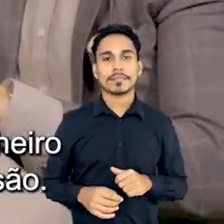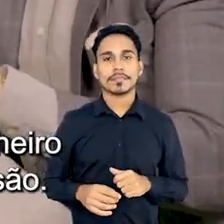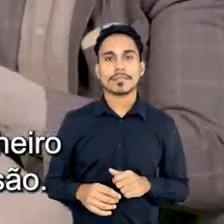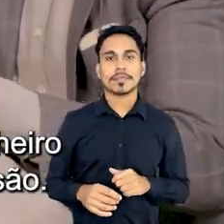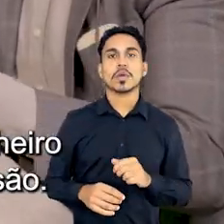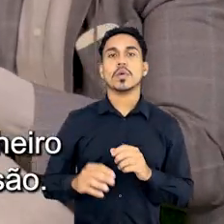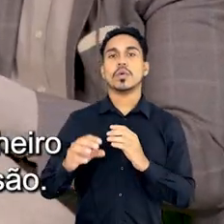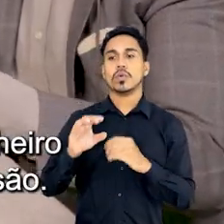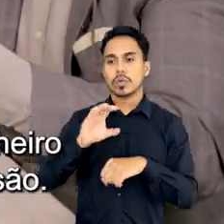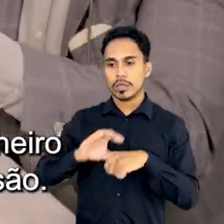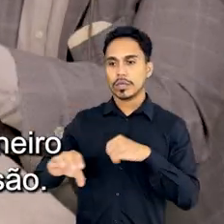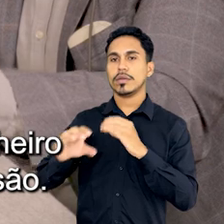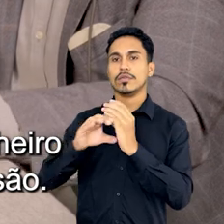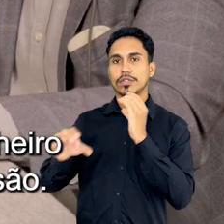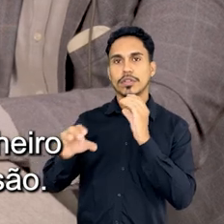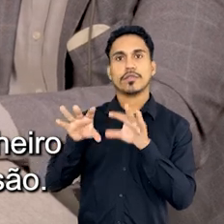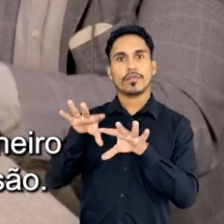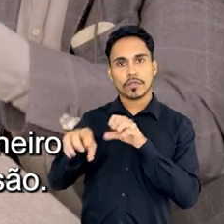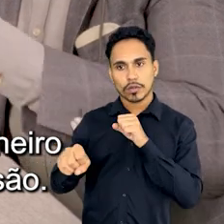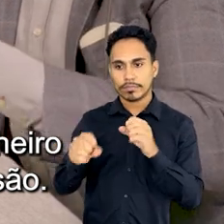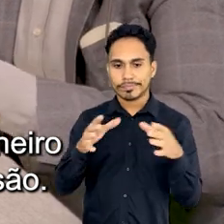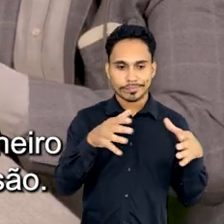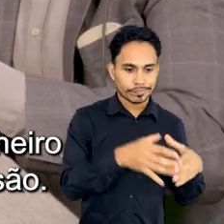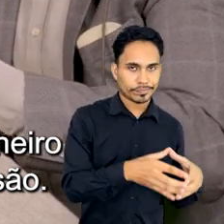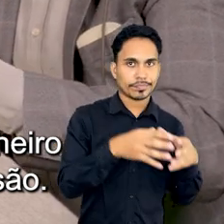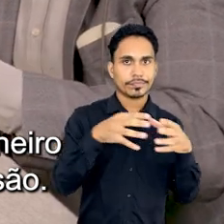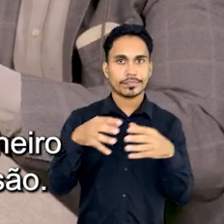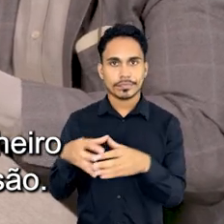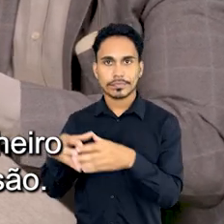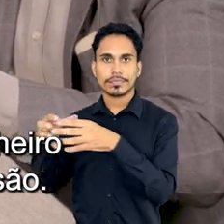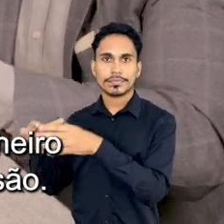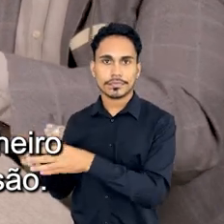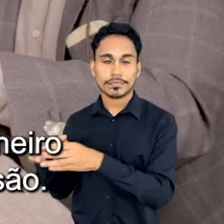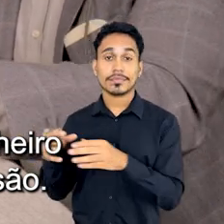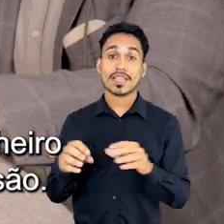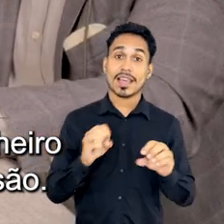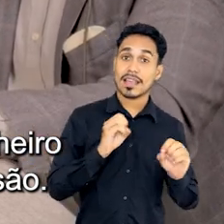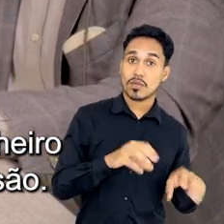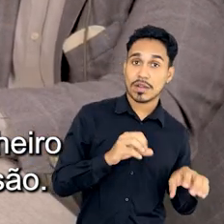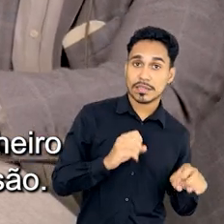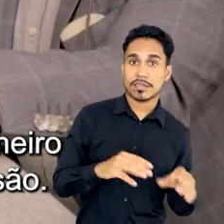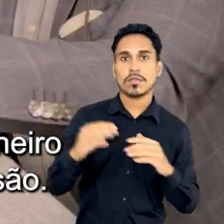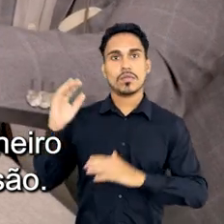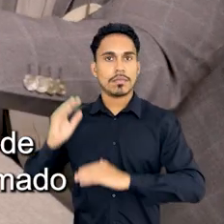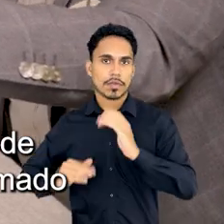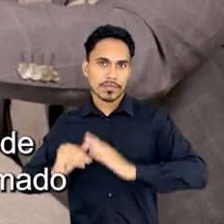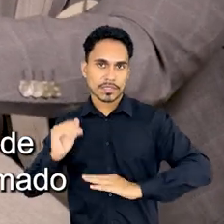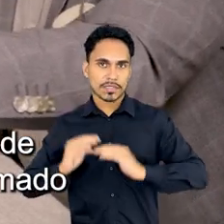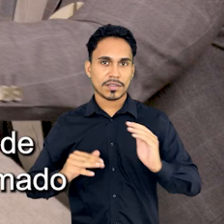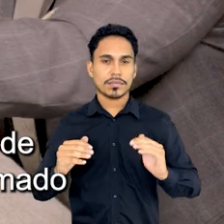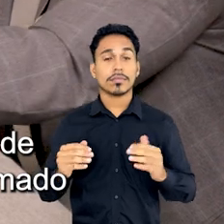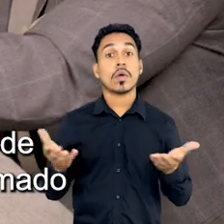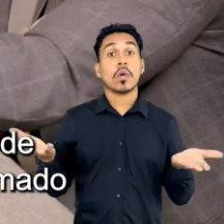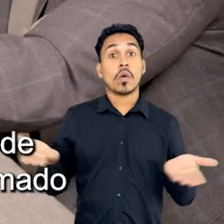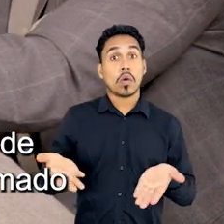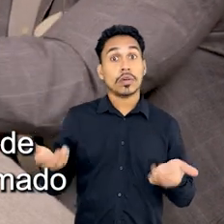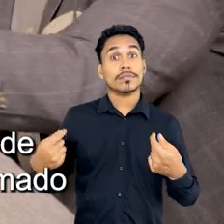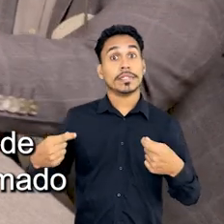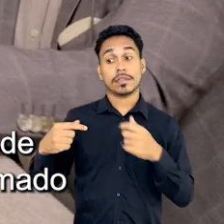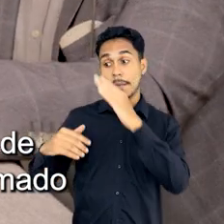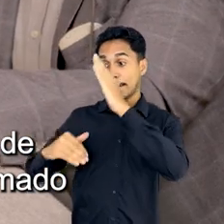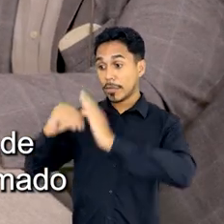eletrotécnica um currículo de engenheiro forma um engenheiro isso é educação e profissão a gente discute profissão e